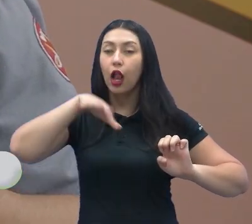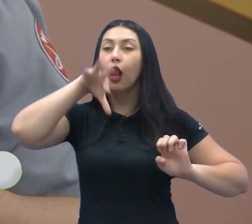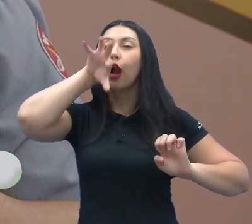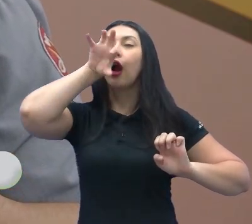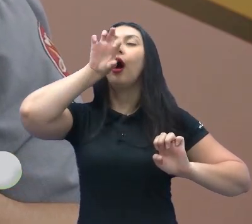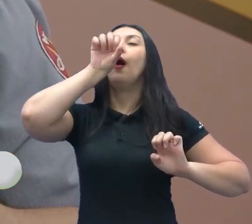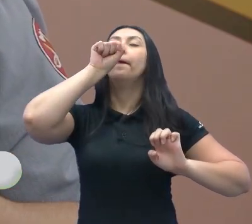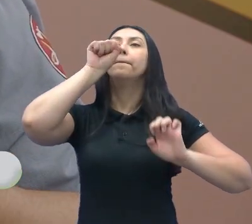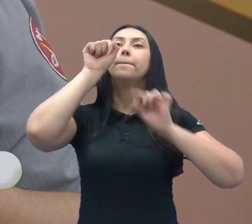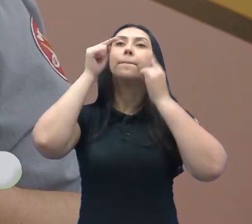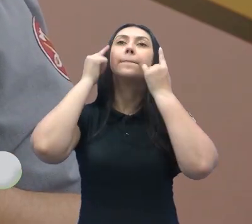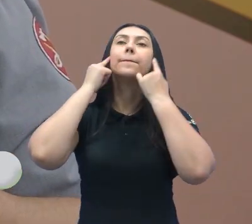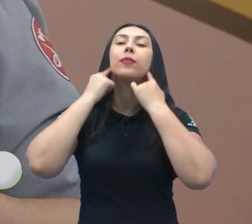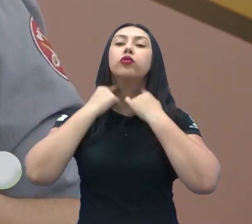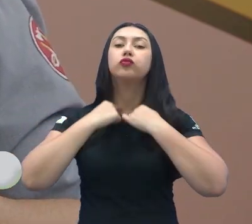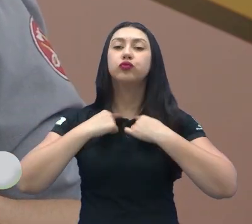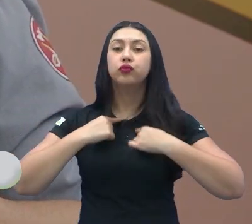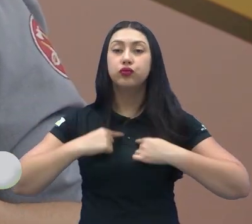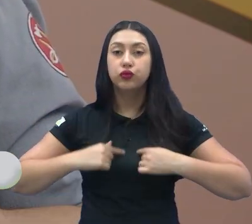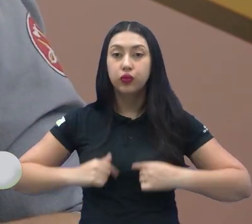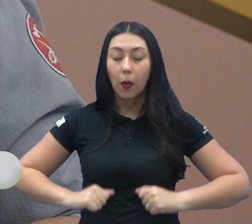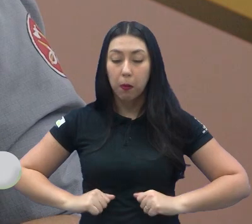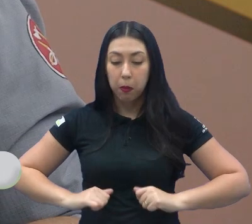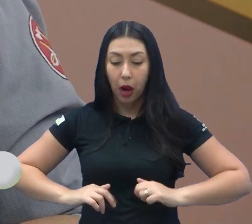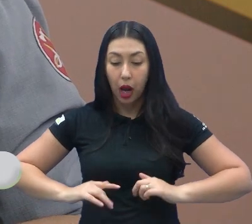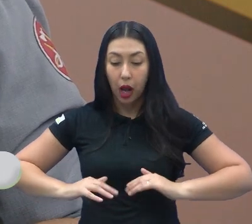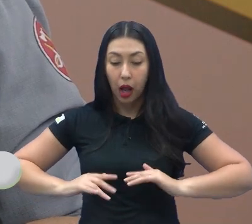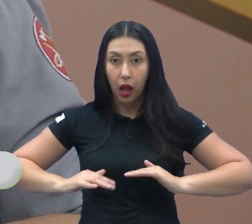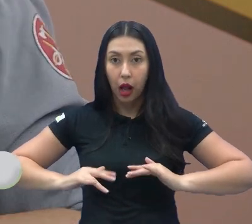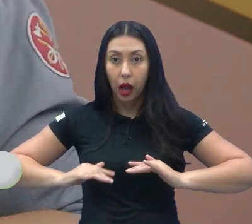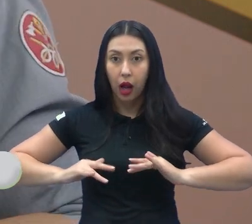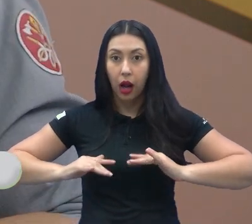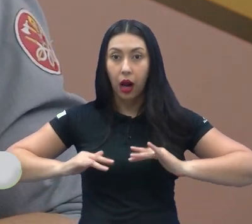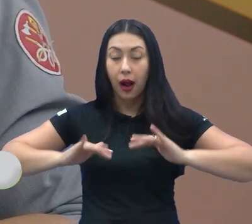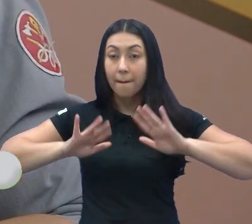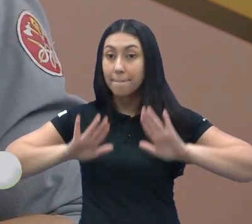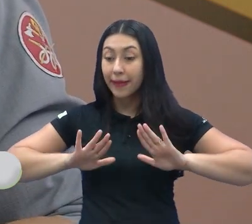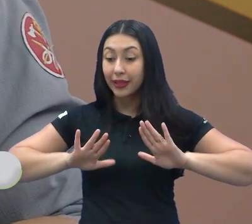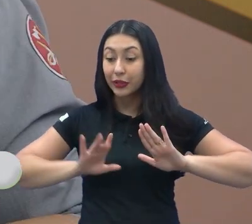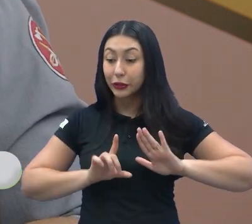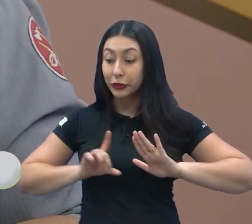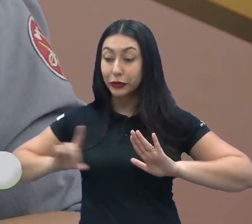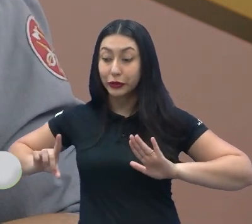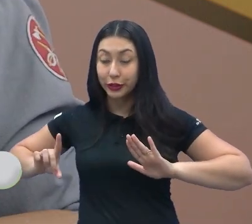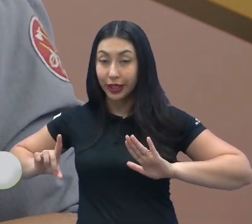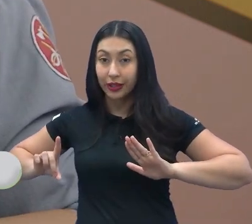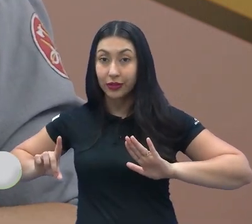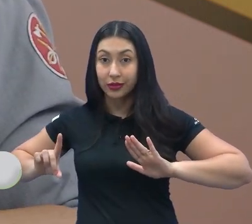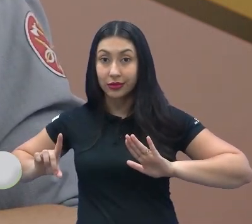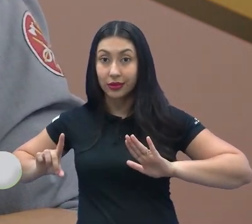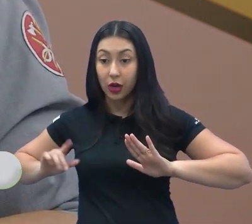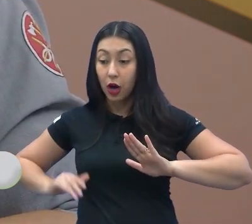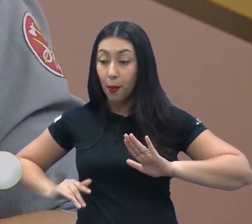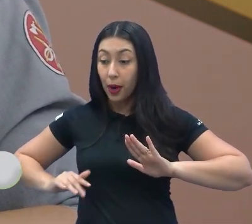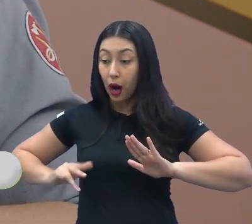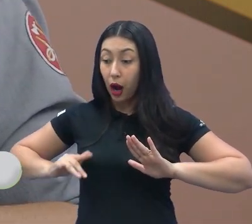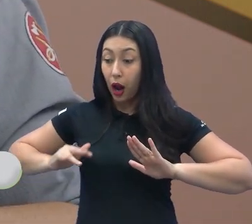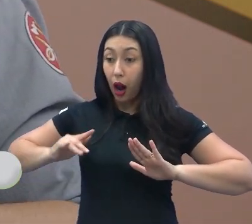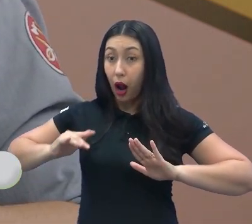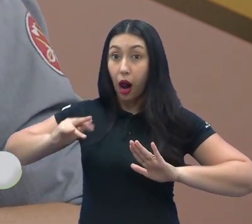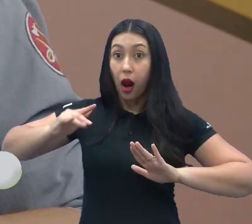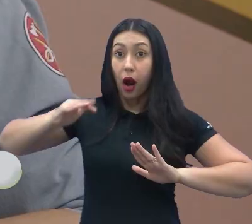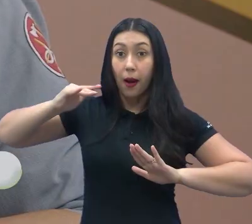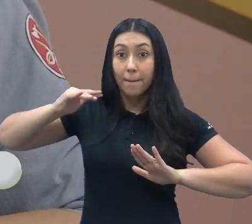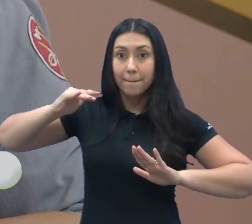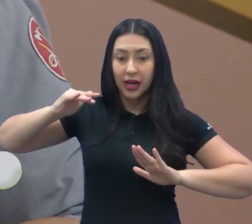ingerindo essa água e a água vai alagar o pulmão. E aí acaba que o pulmão do lado direito, ele tem mais propensão a se alagar, vai receber